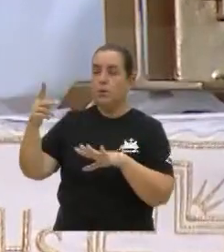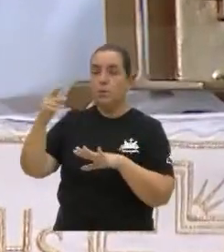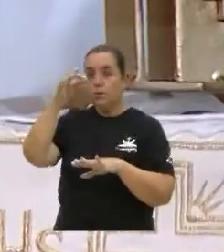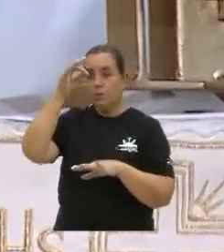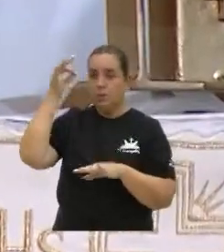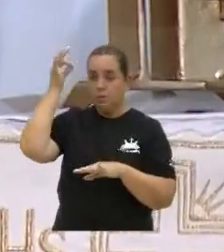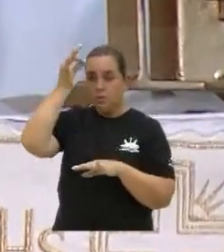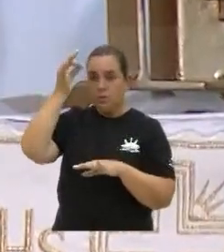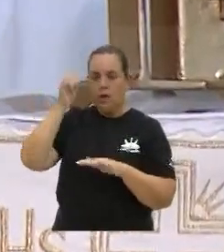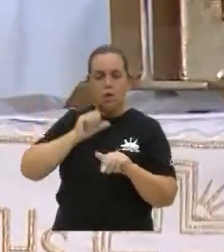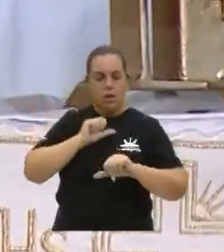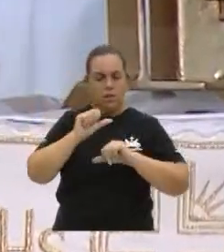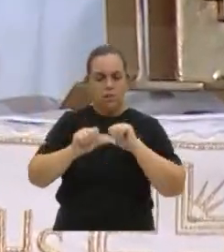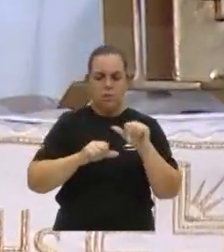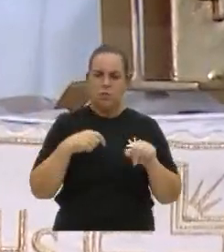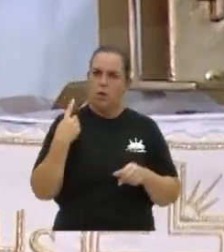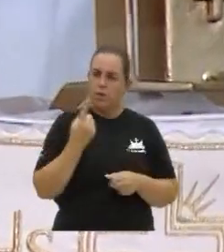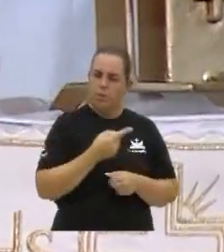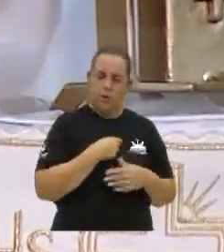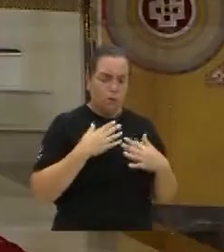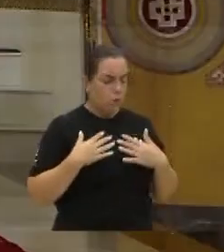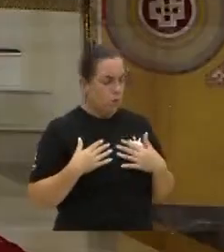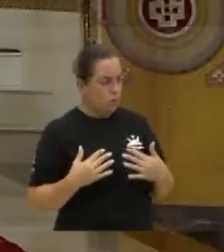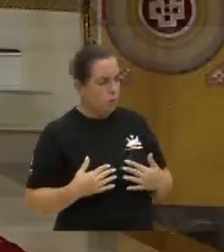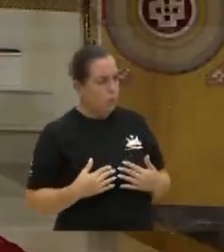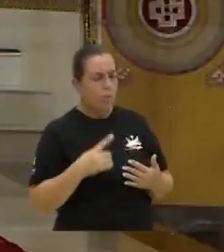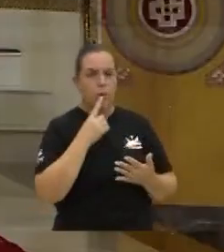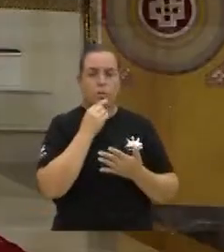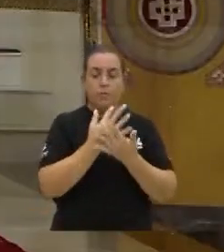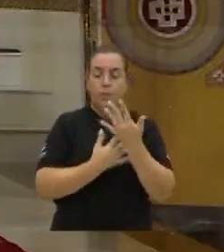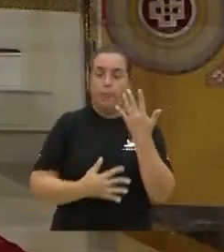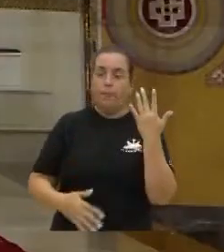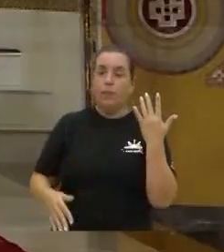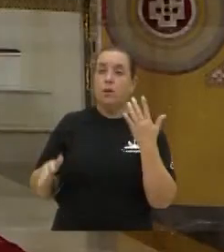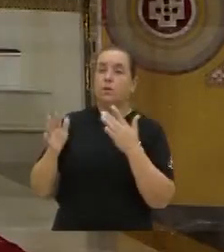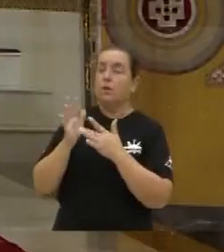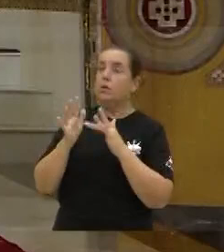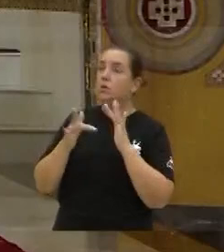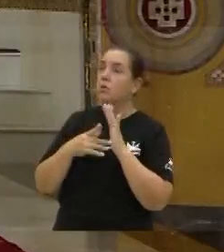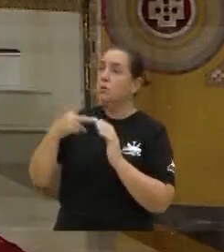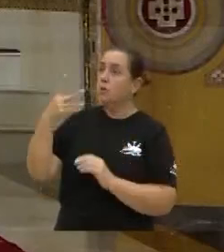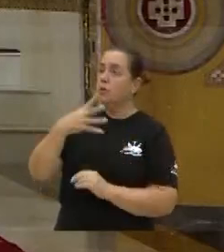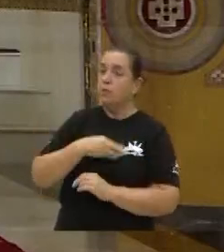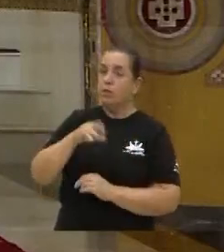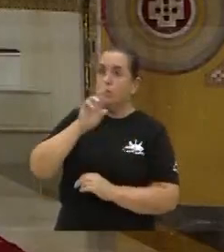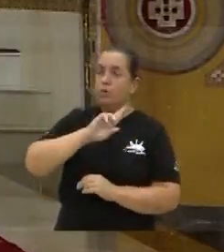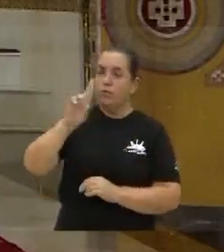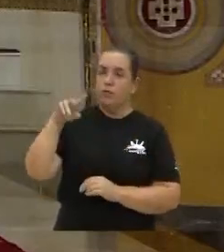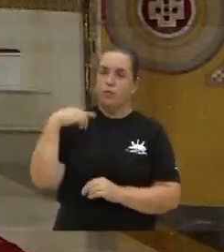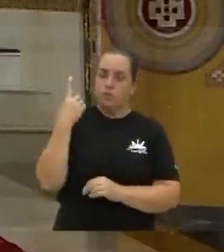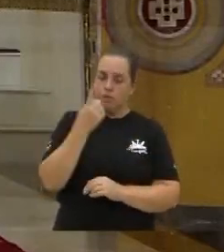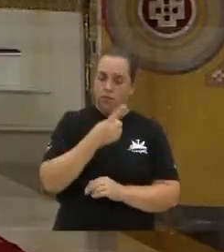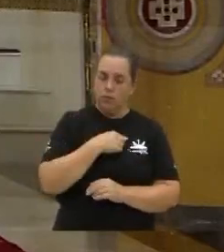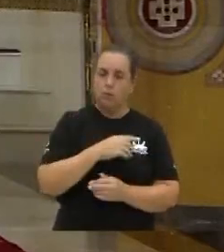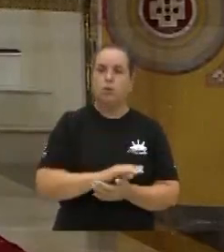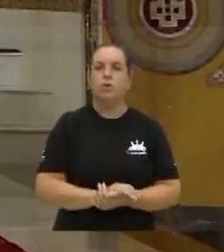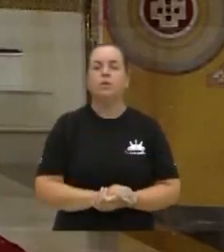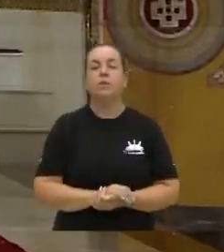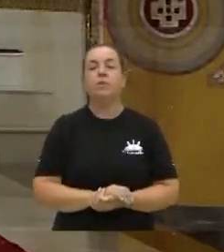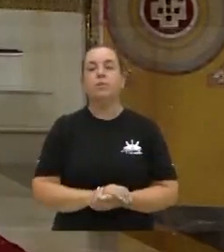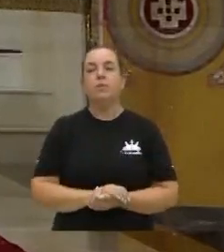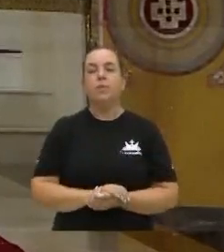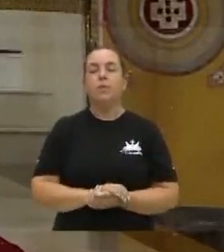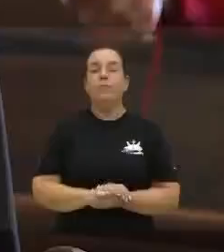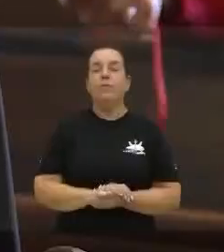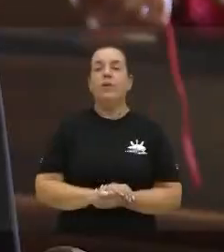vosso Espírito, a fim de que se tornem para nós o corpo, o sangue de Jesus Cristo, vosso Filho e